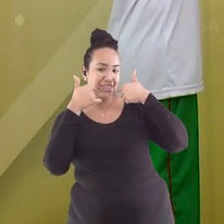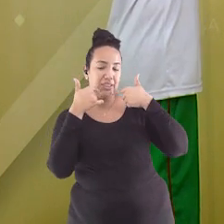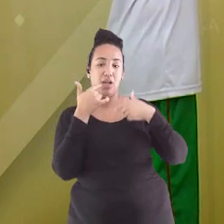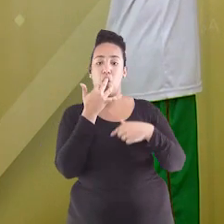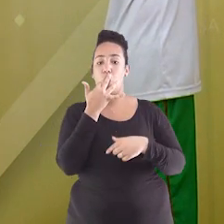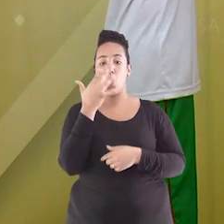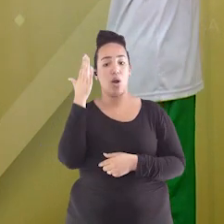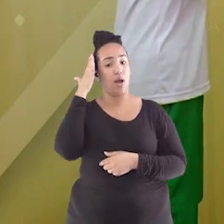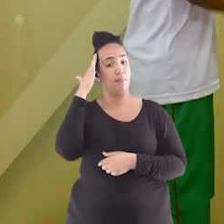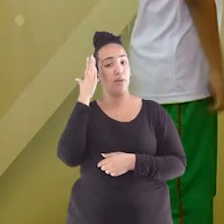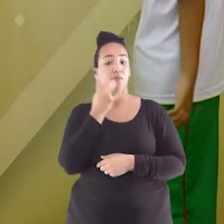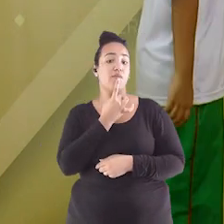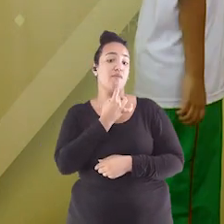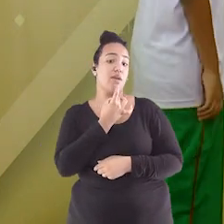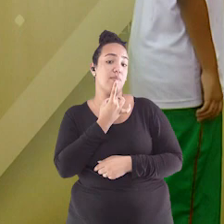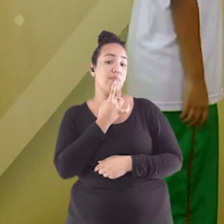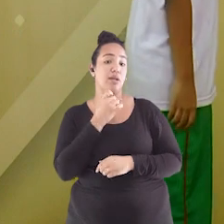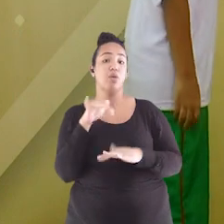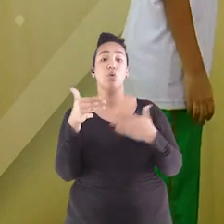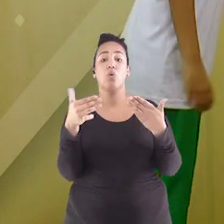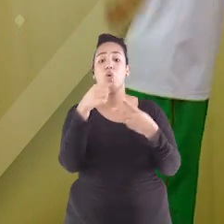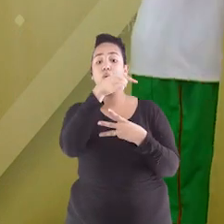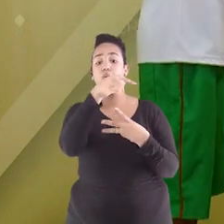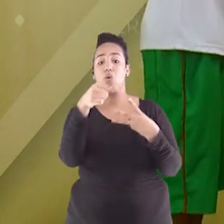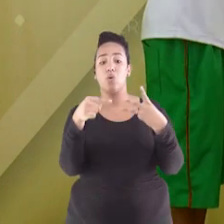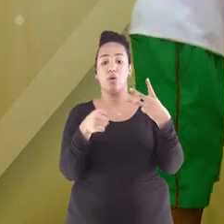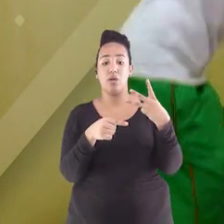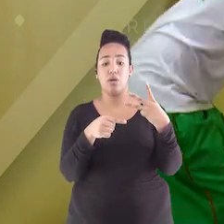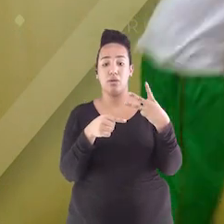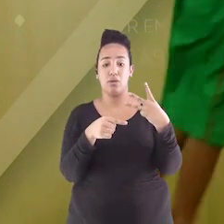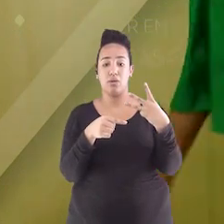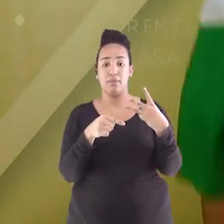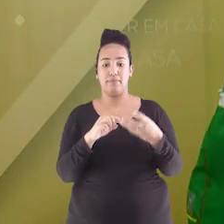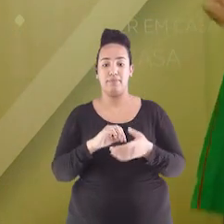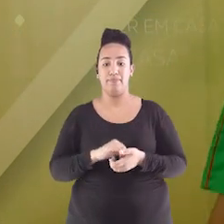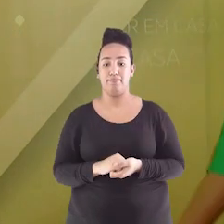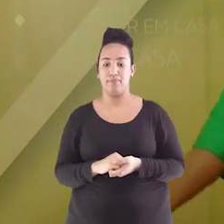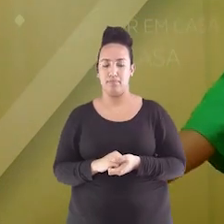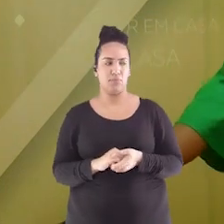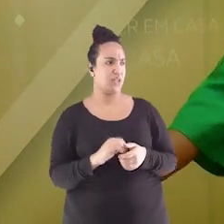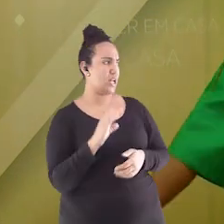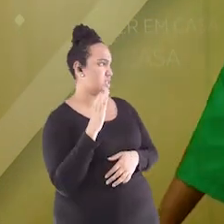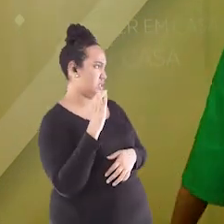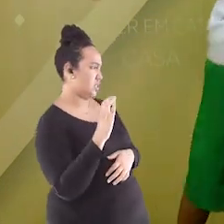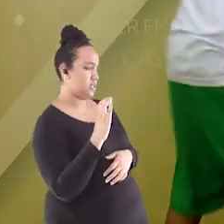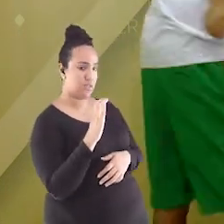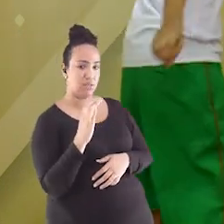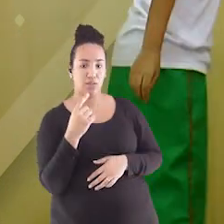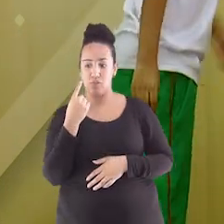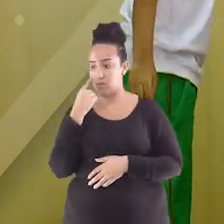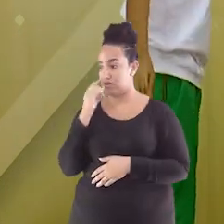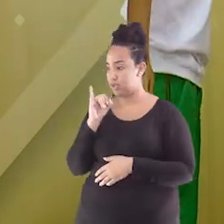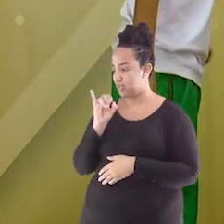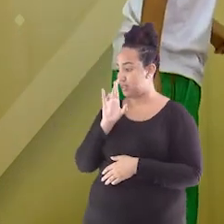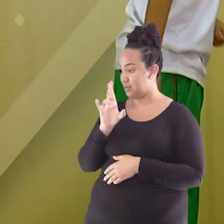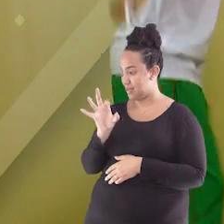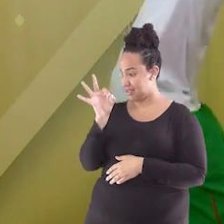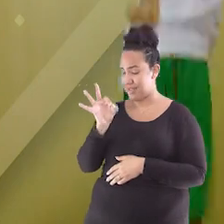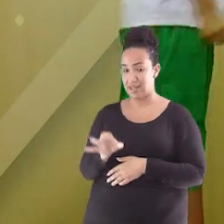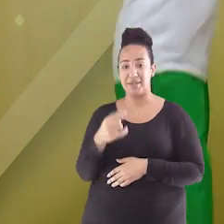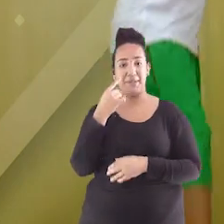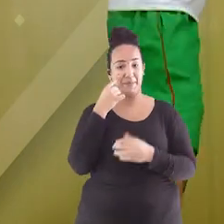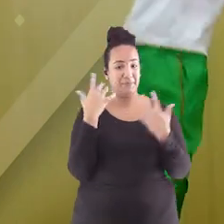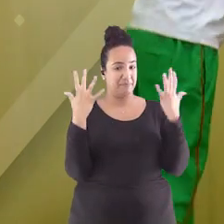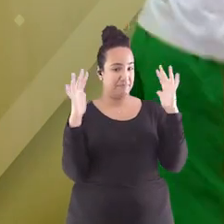ruiva. Quem ela é? Menina A, B ou C? É super a C. C? Vamos Sim. conferir? Olha lá,